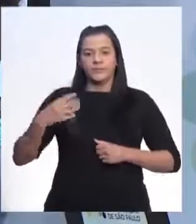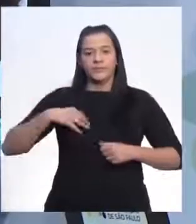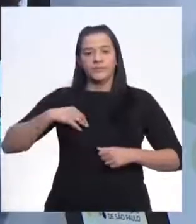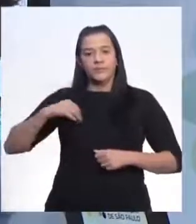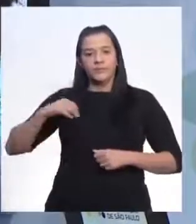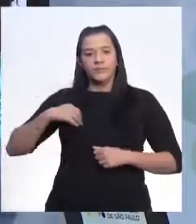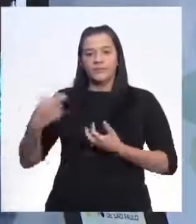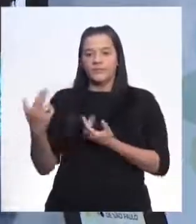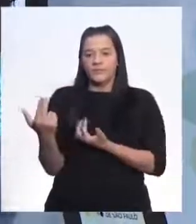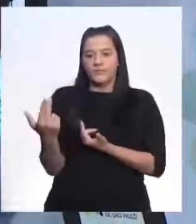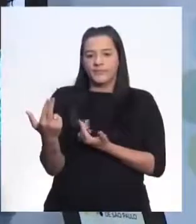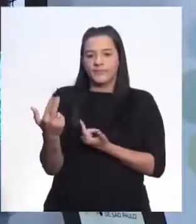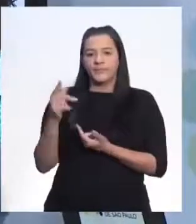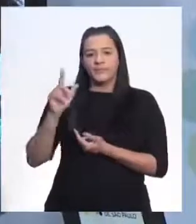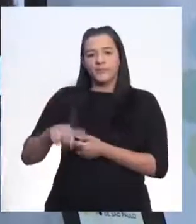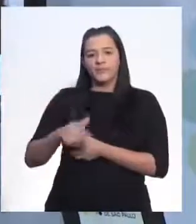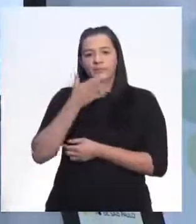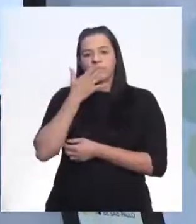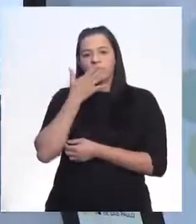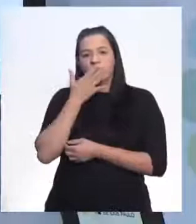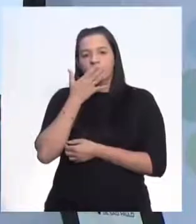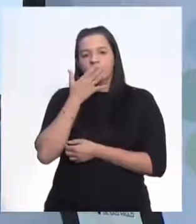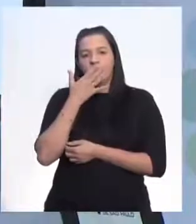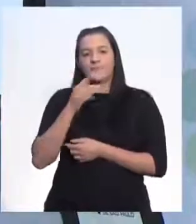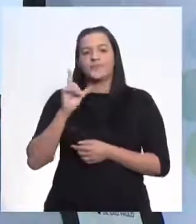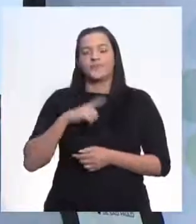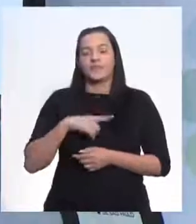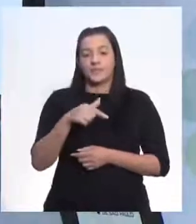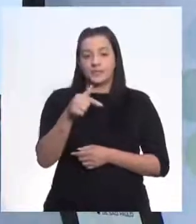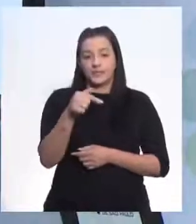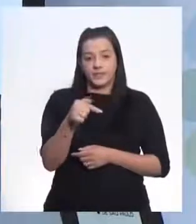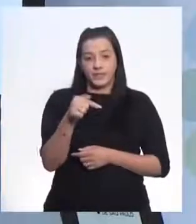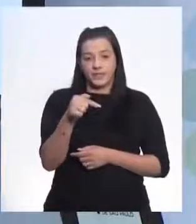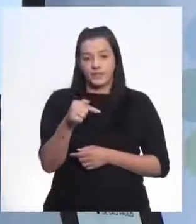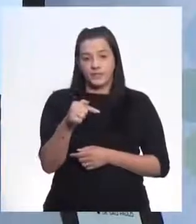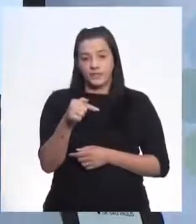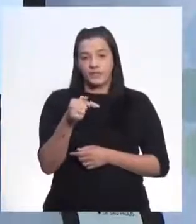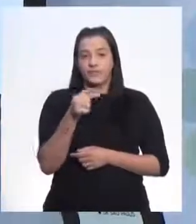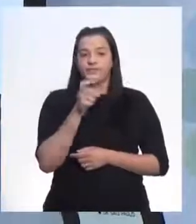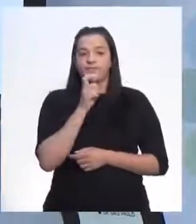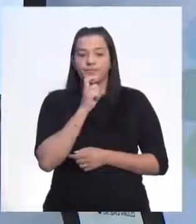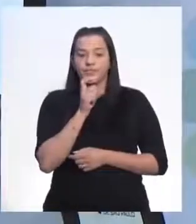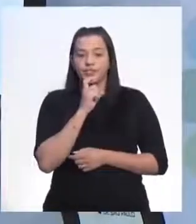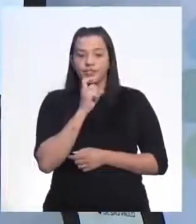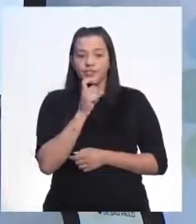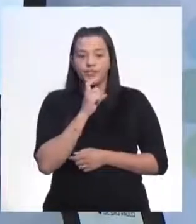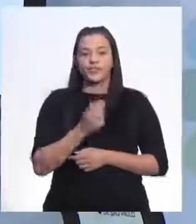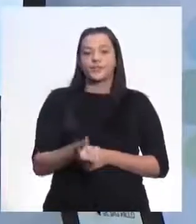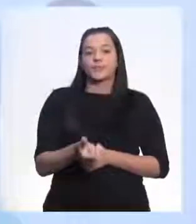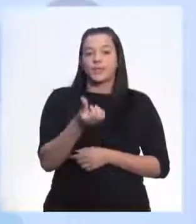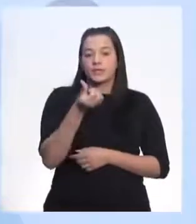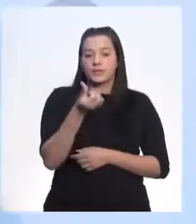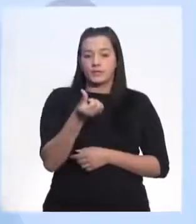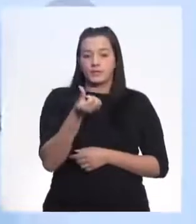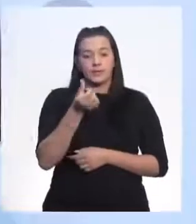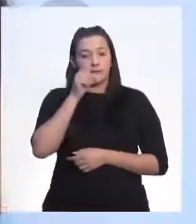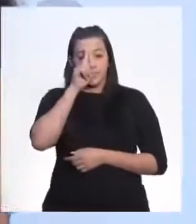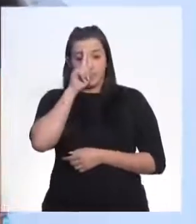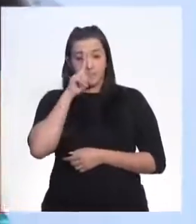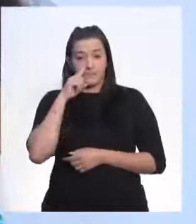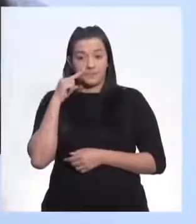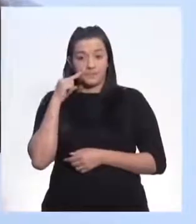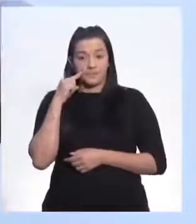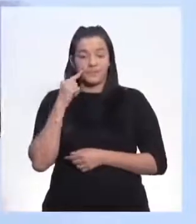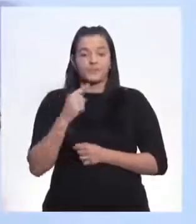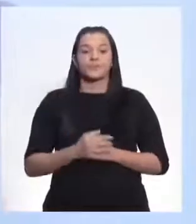ser pela cor. São 7 verdes e 6 amarelas. 7 mais 6, 13.